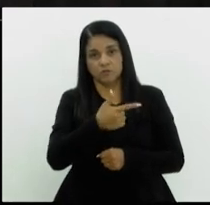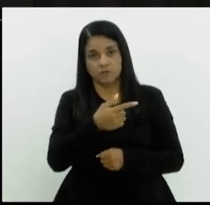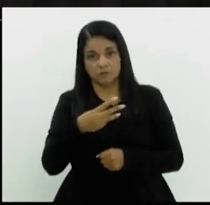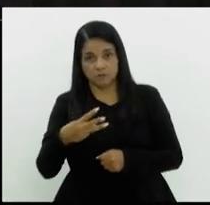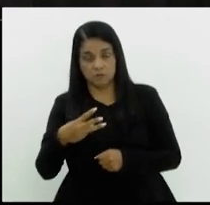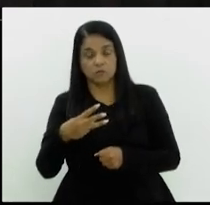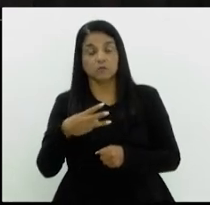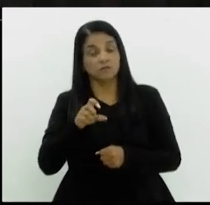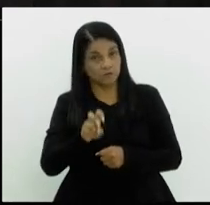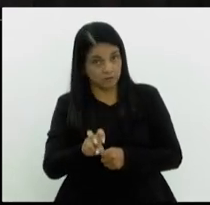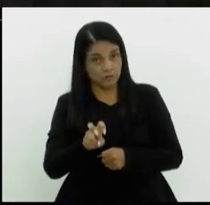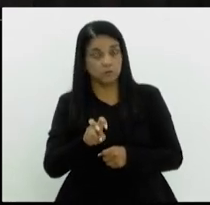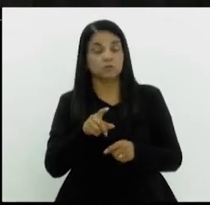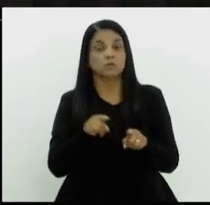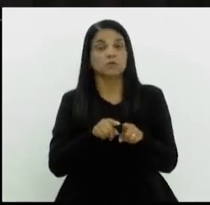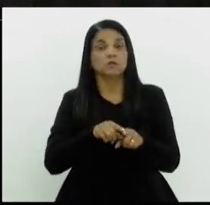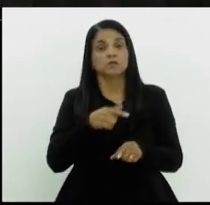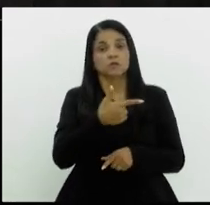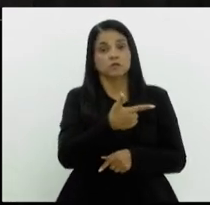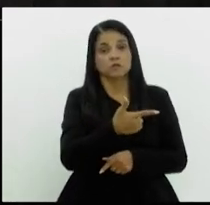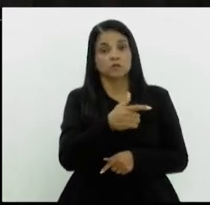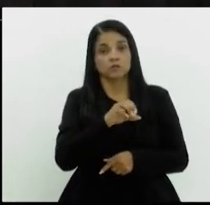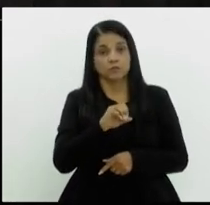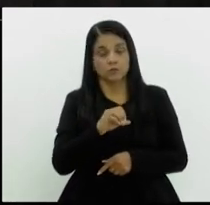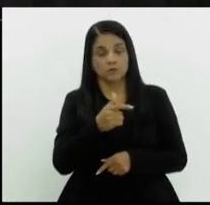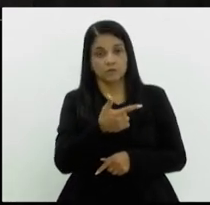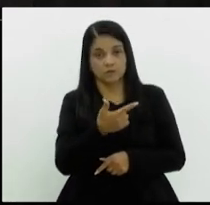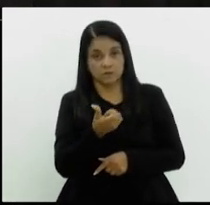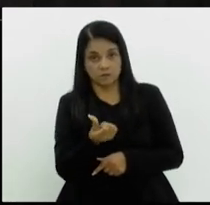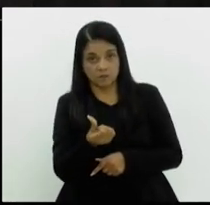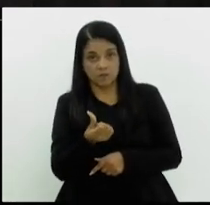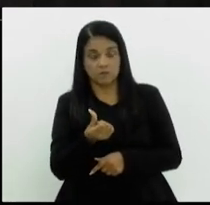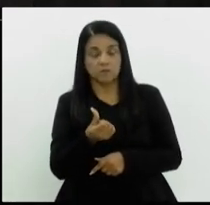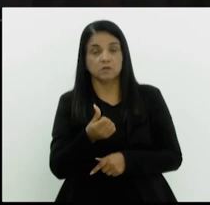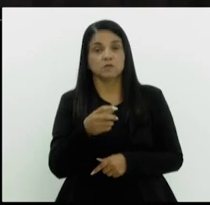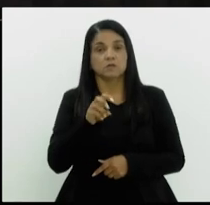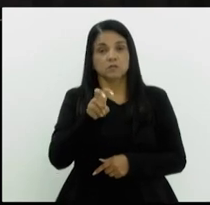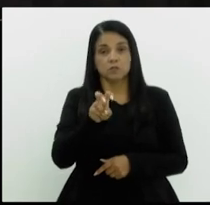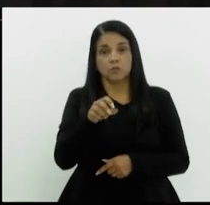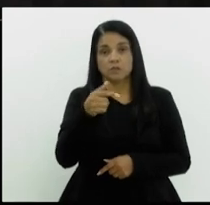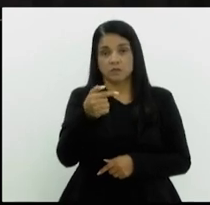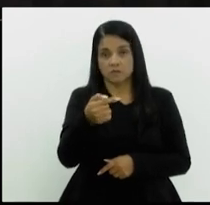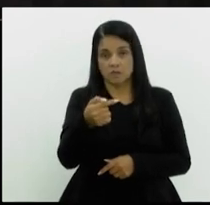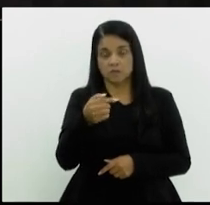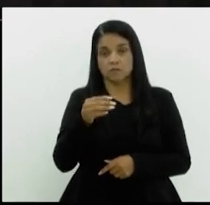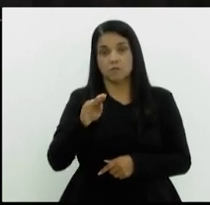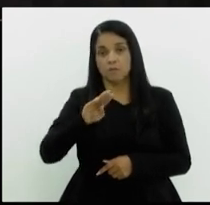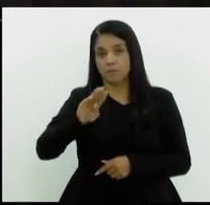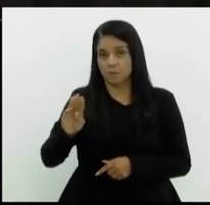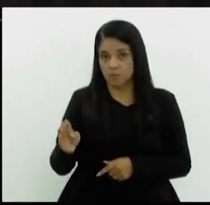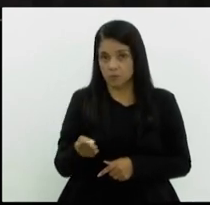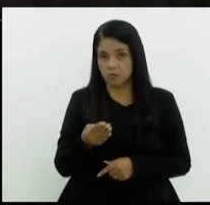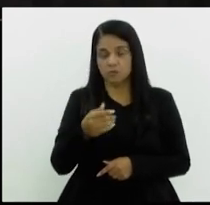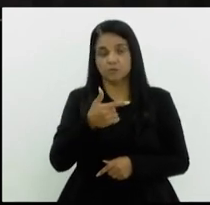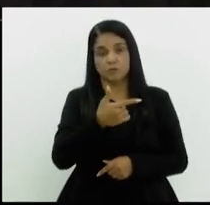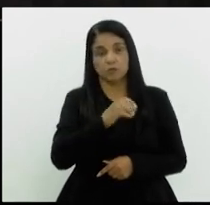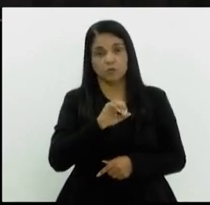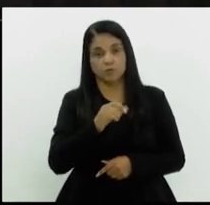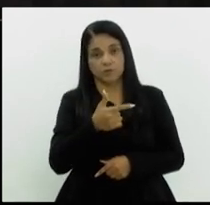52,16 para 2026 e 57,19 bilhões para